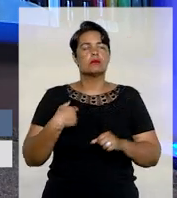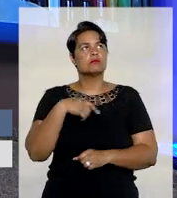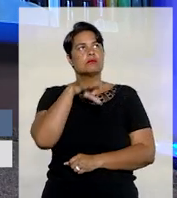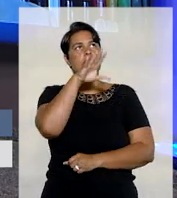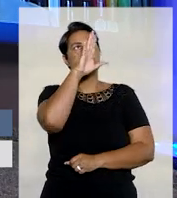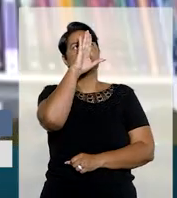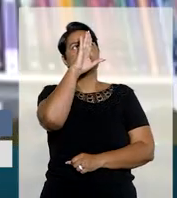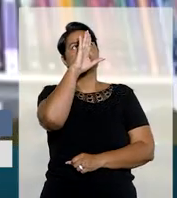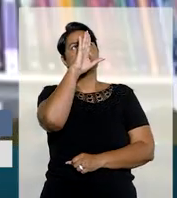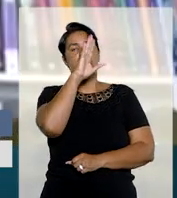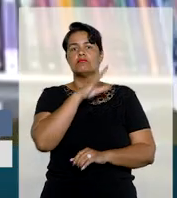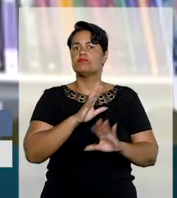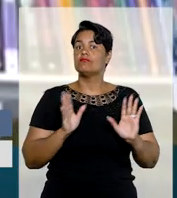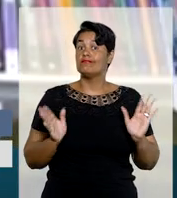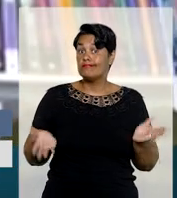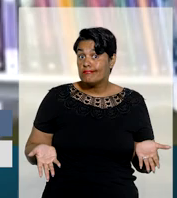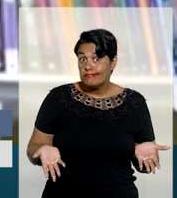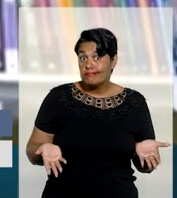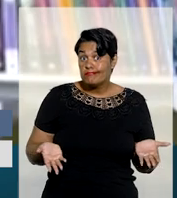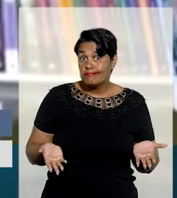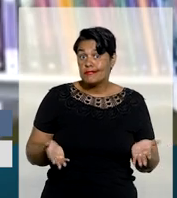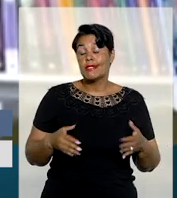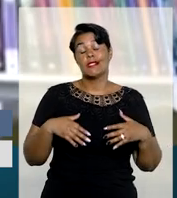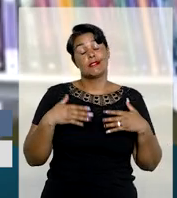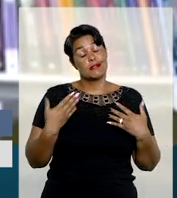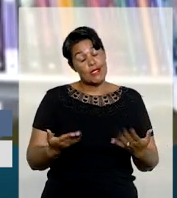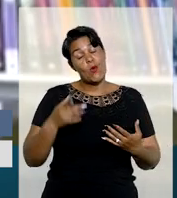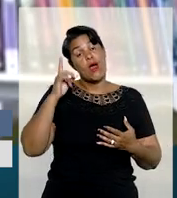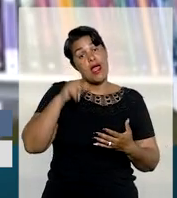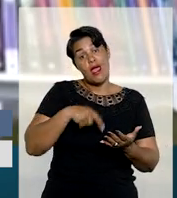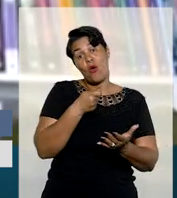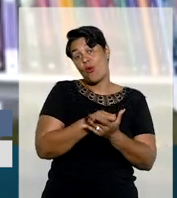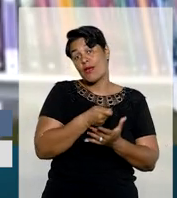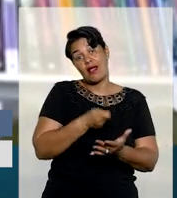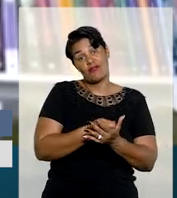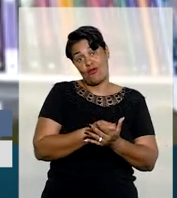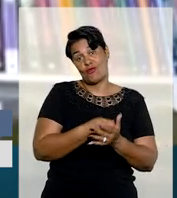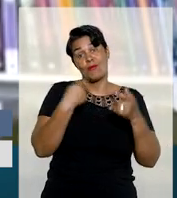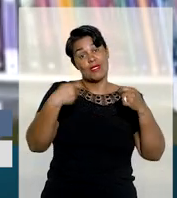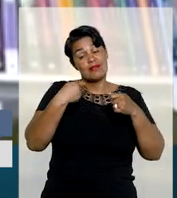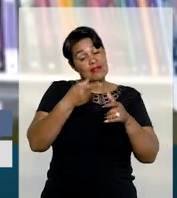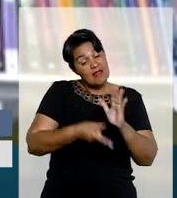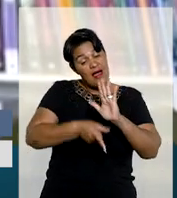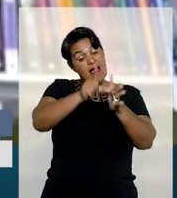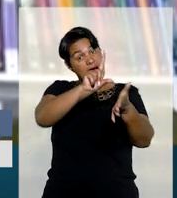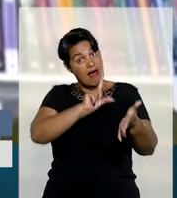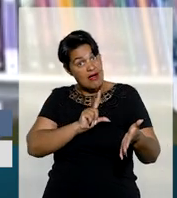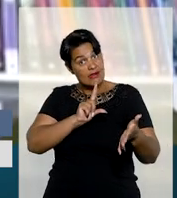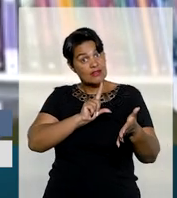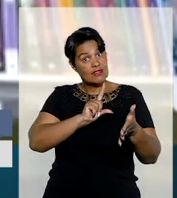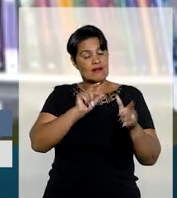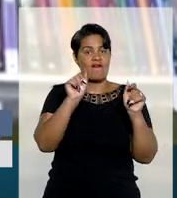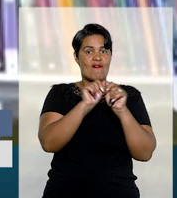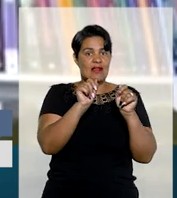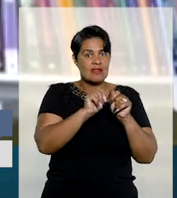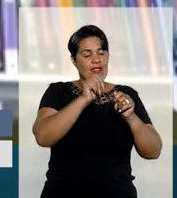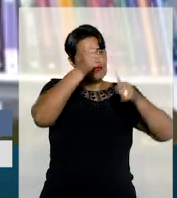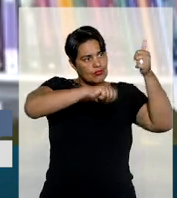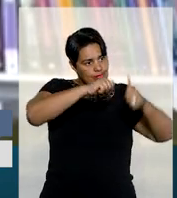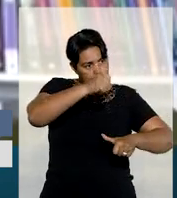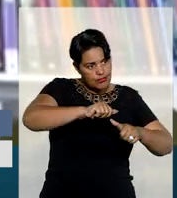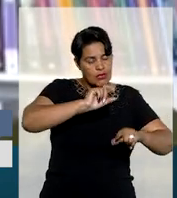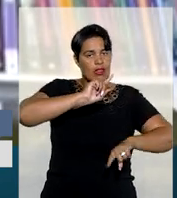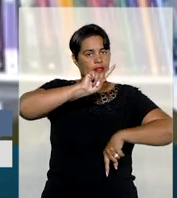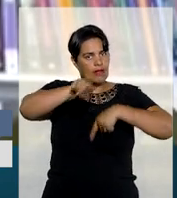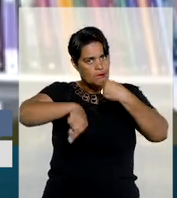acaba por não enfrentar expressamente essa questão. Como isso é requisito para o recurso especial, é muito importante a oposição